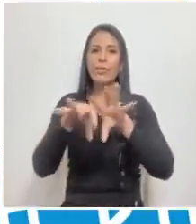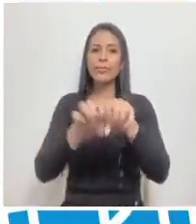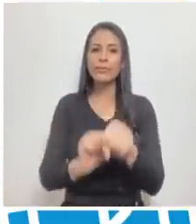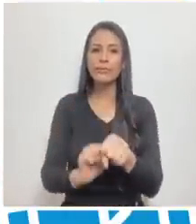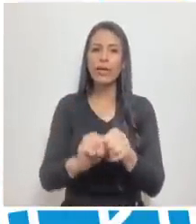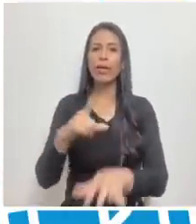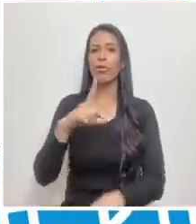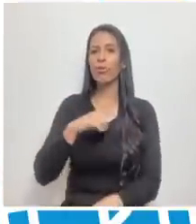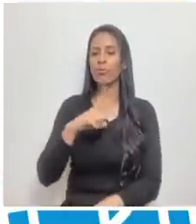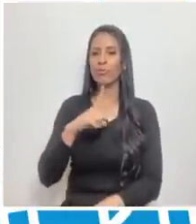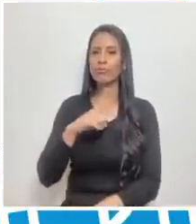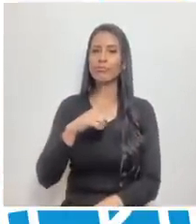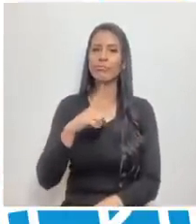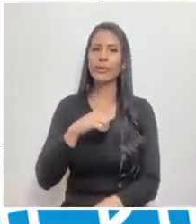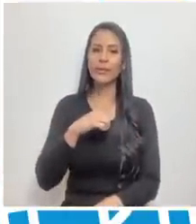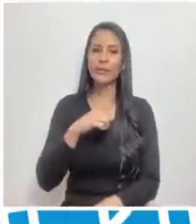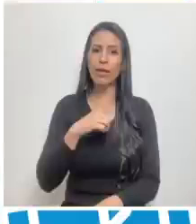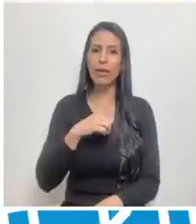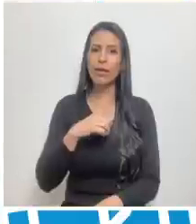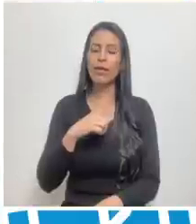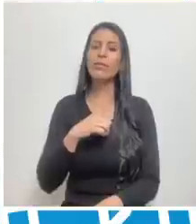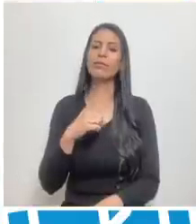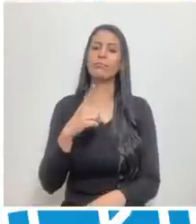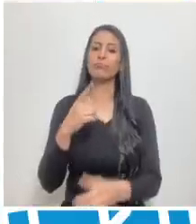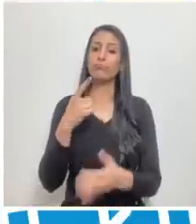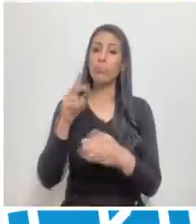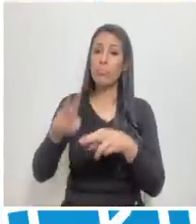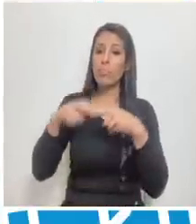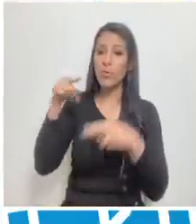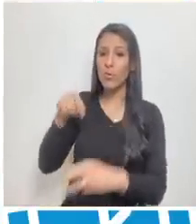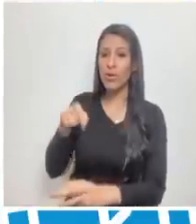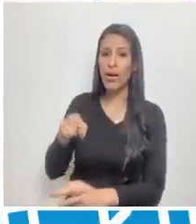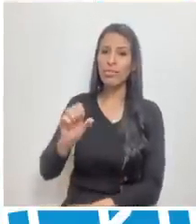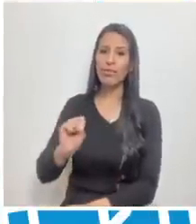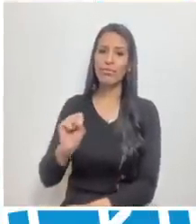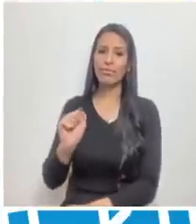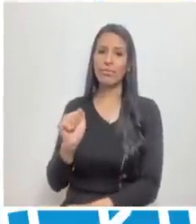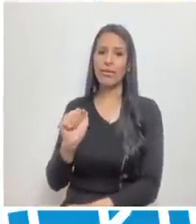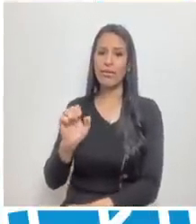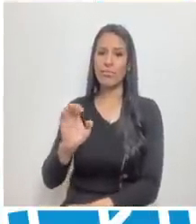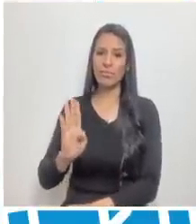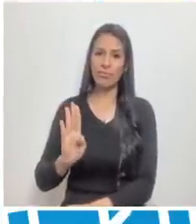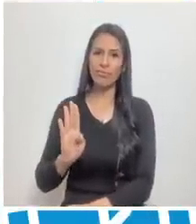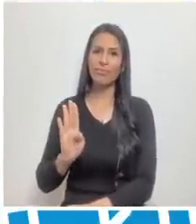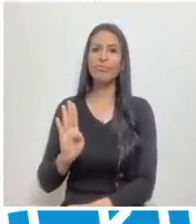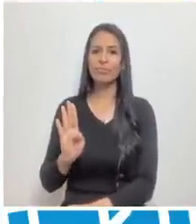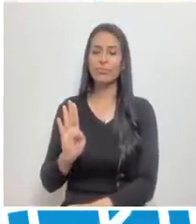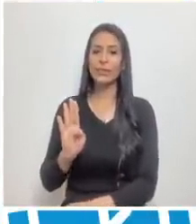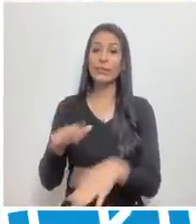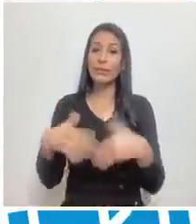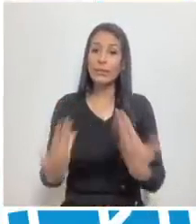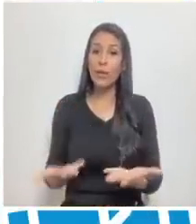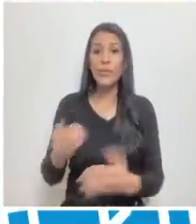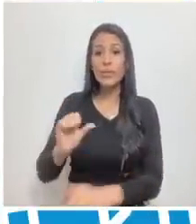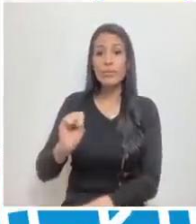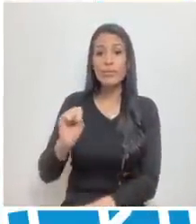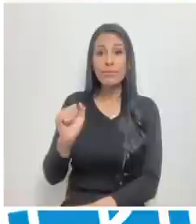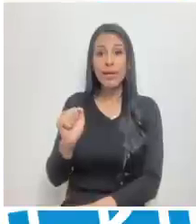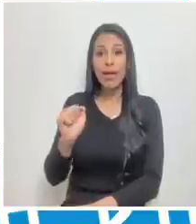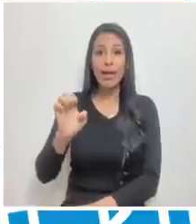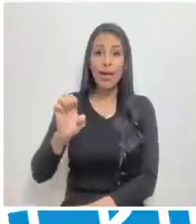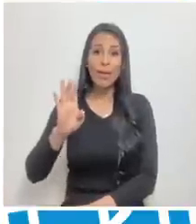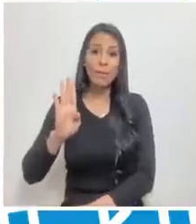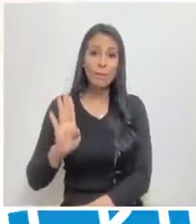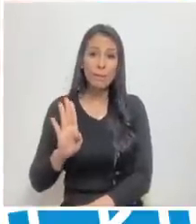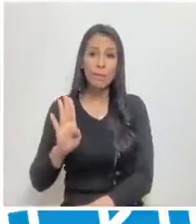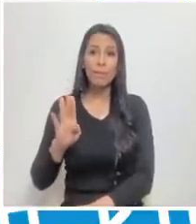foram construídos a partir do SAEB, a partir dos resultados do SAEB. Então, o SAEB, assim como nós costumamos